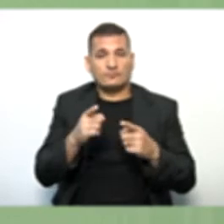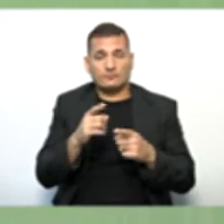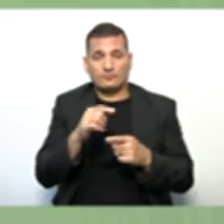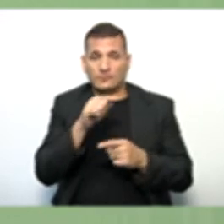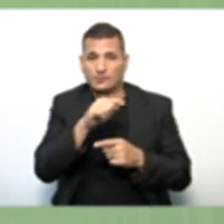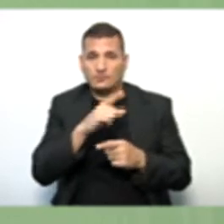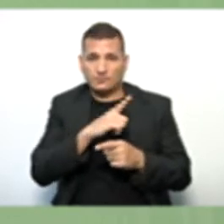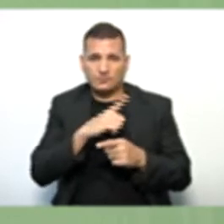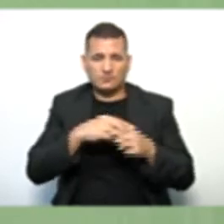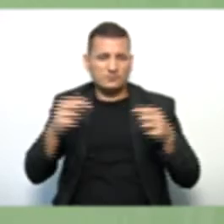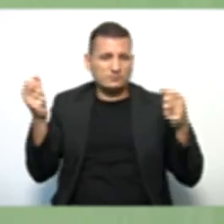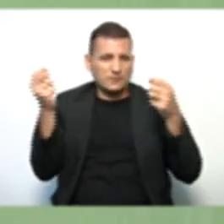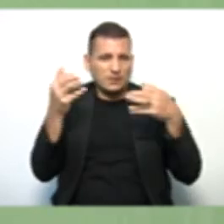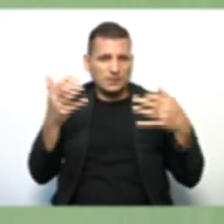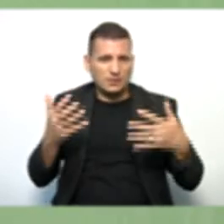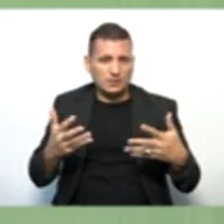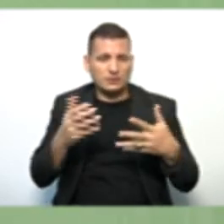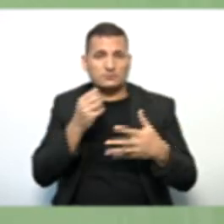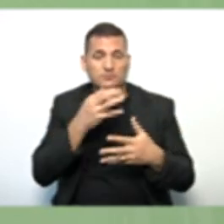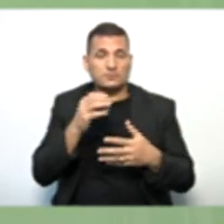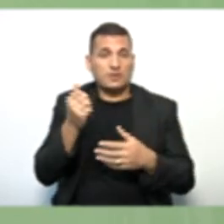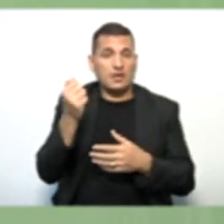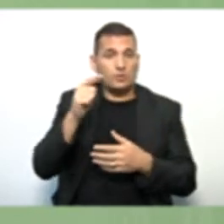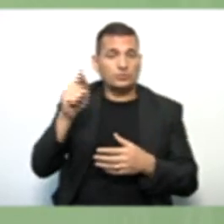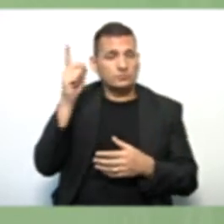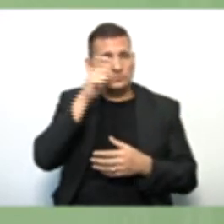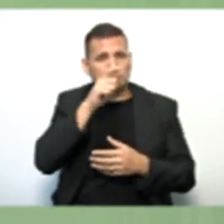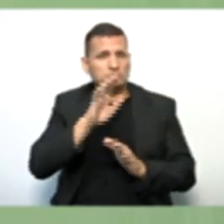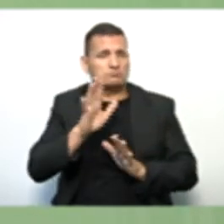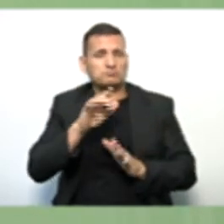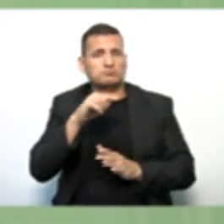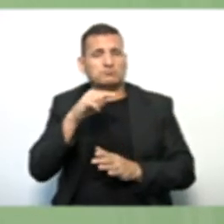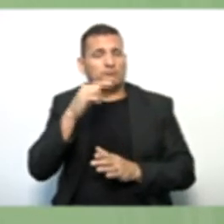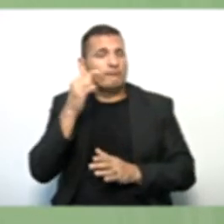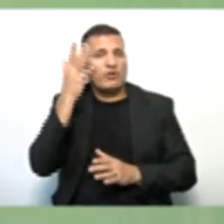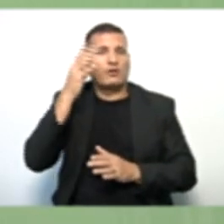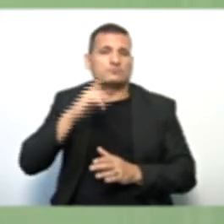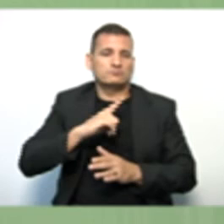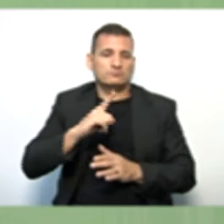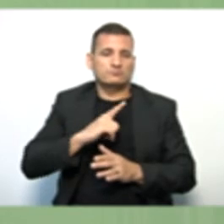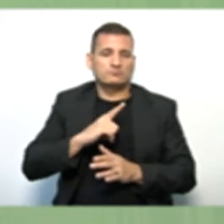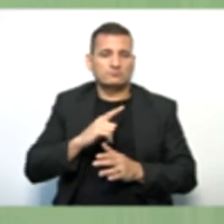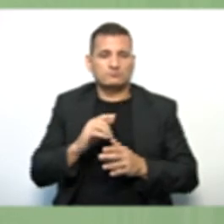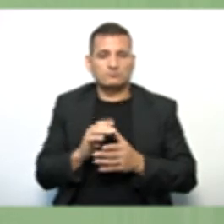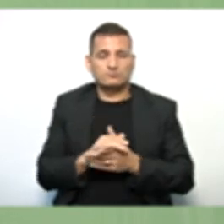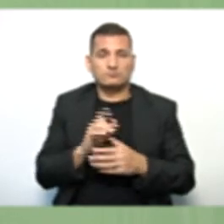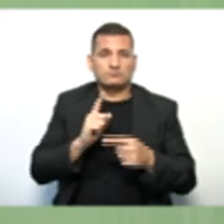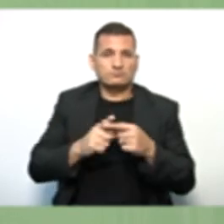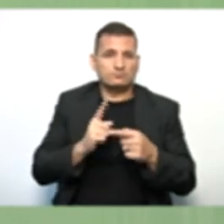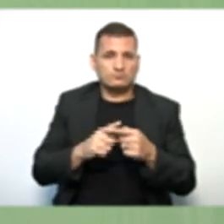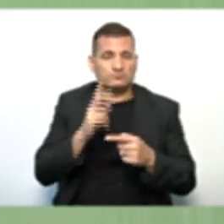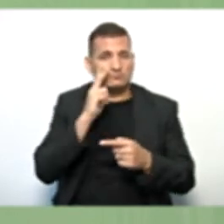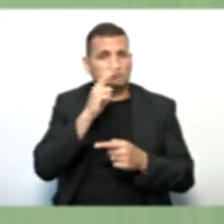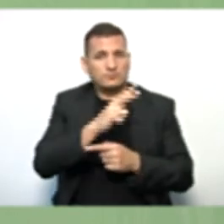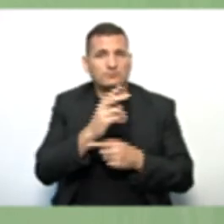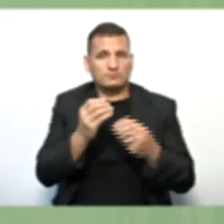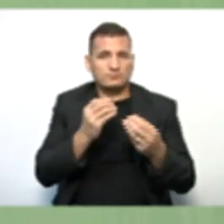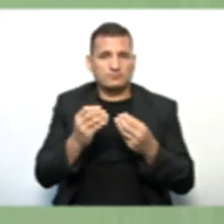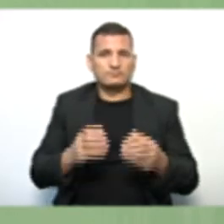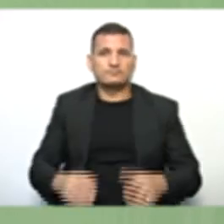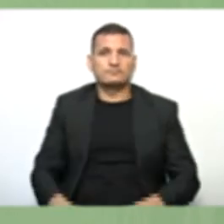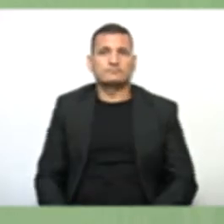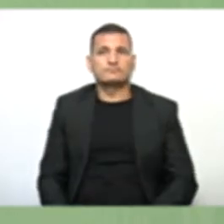isso aqui bem explicadinho, ao invés do algoritmo ficar difícil, ele se torna mais fácil ainda, tá bom? Por quê? Vamos ver ele aqui em